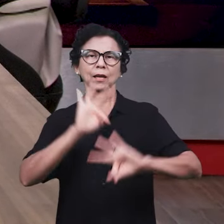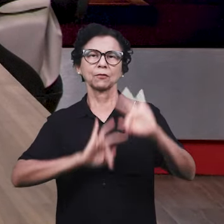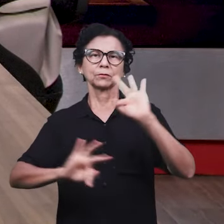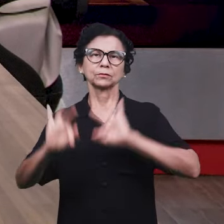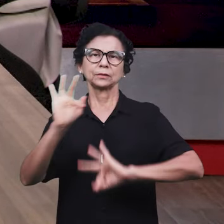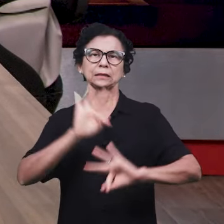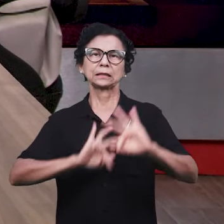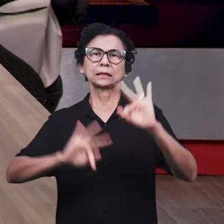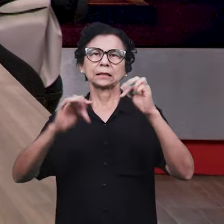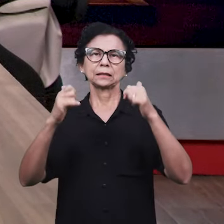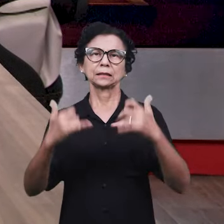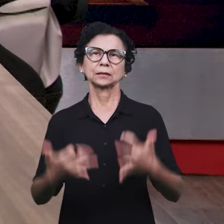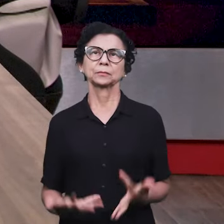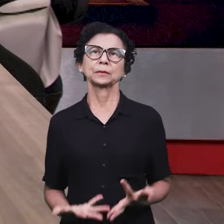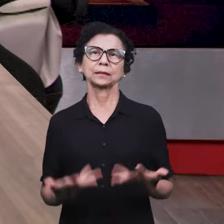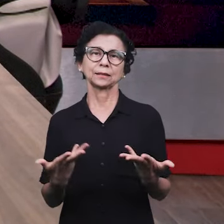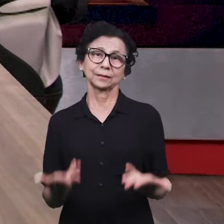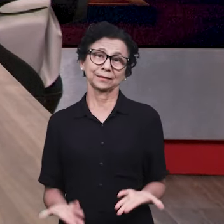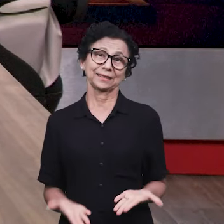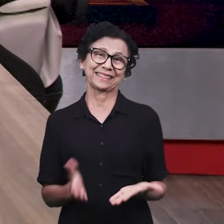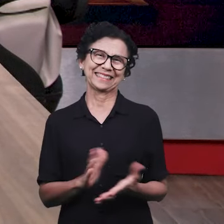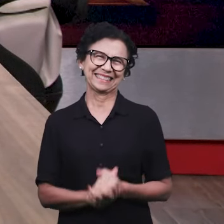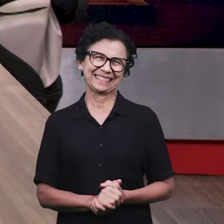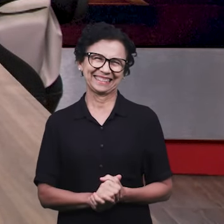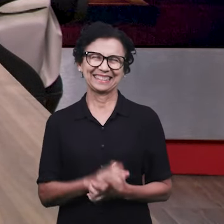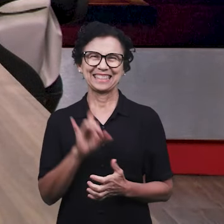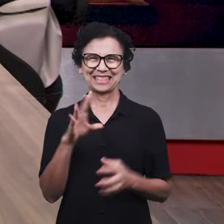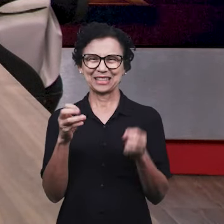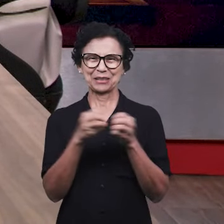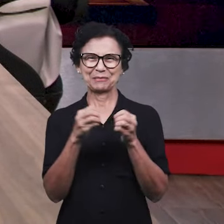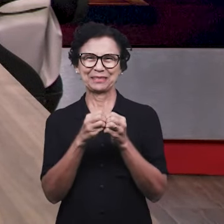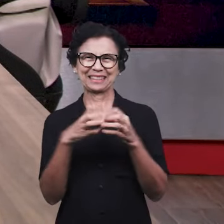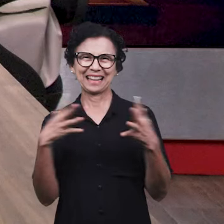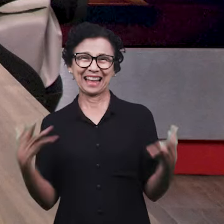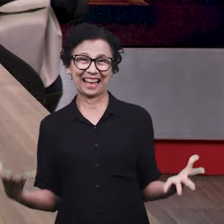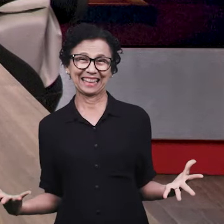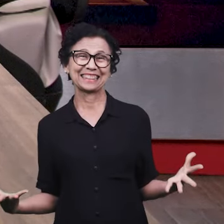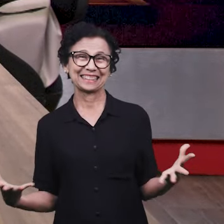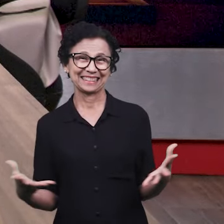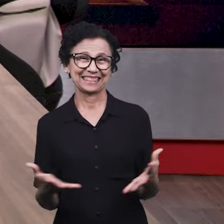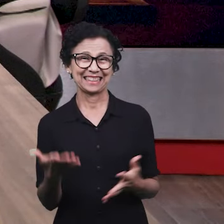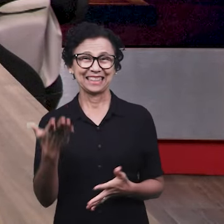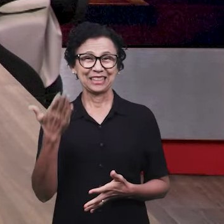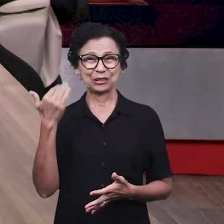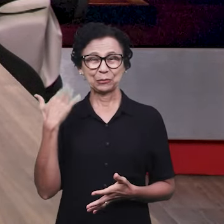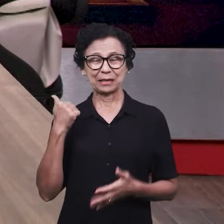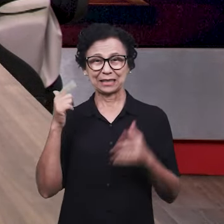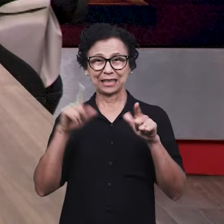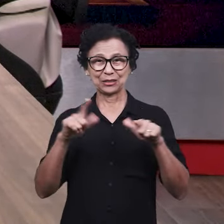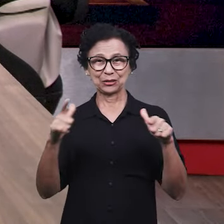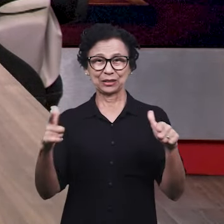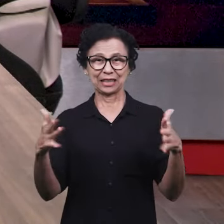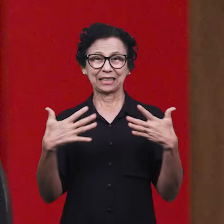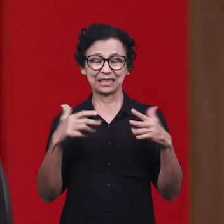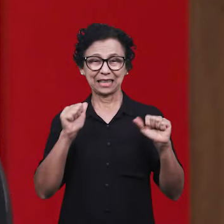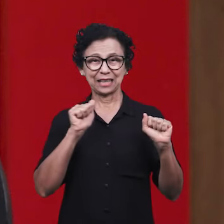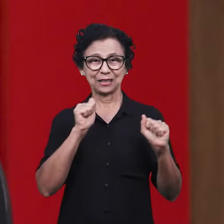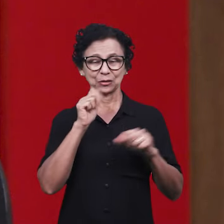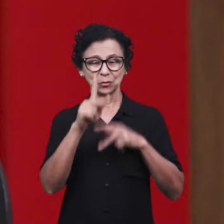Sim. Os sapatos não envelheceram na caminhada, mas aí está a mão do Senhor. E a criação está ligada a isso, a um